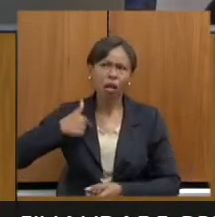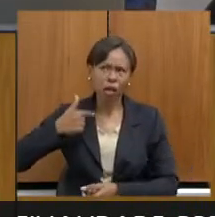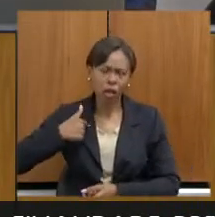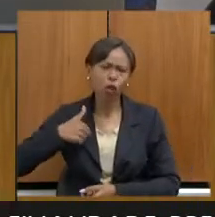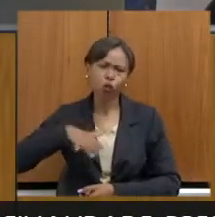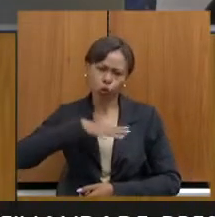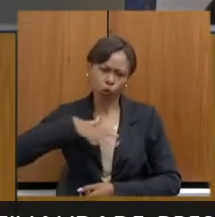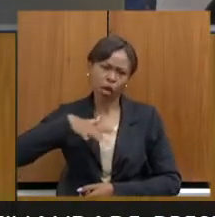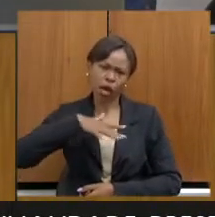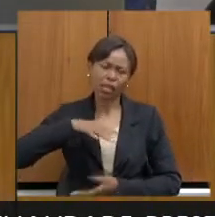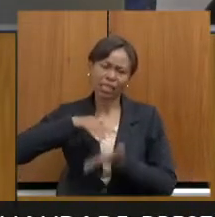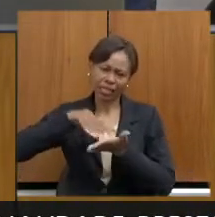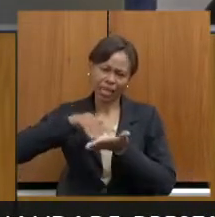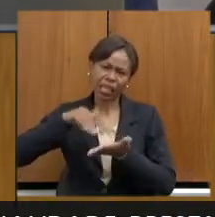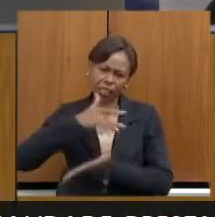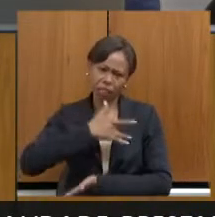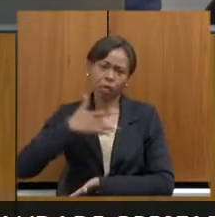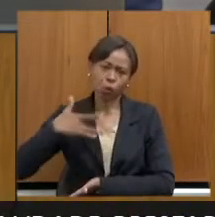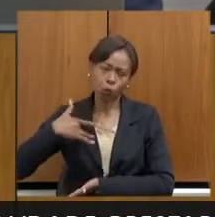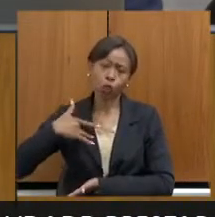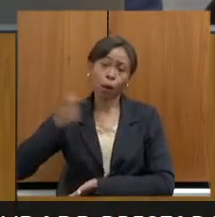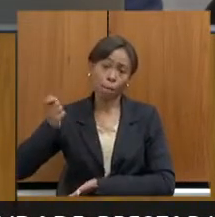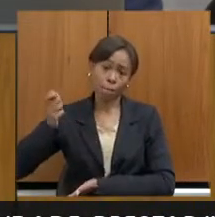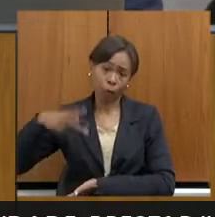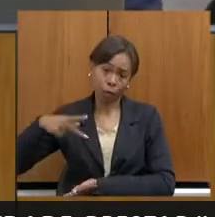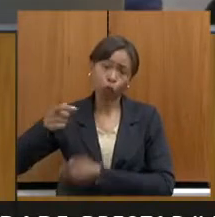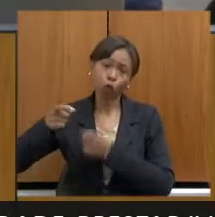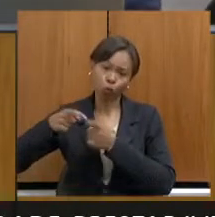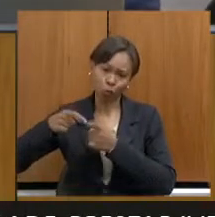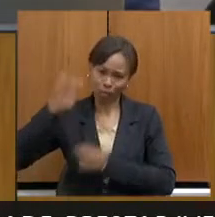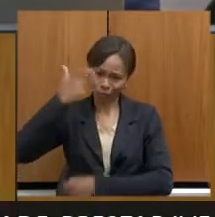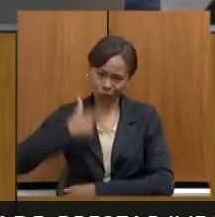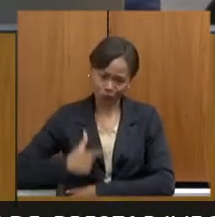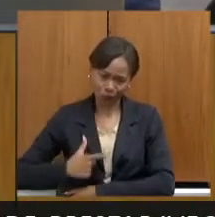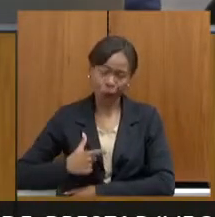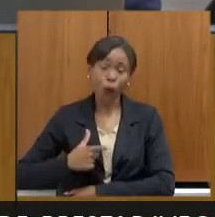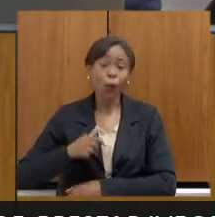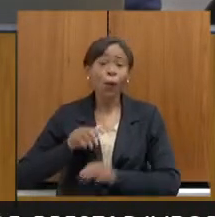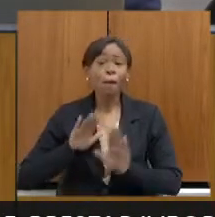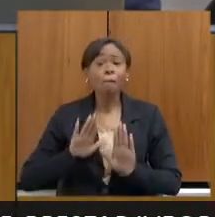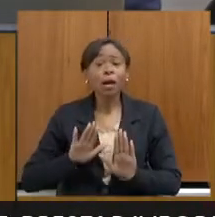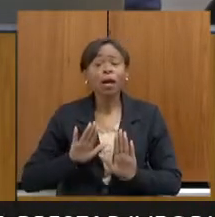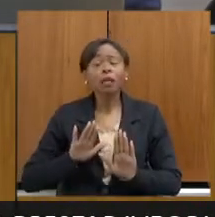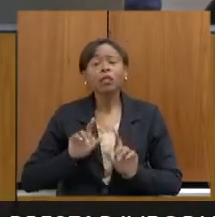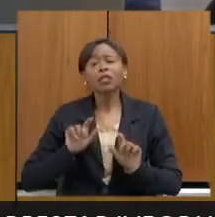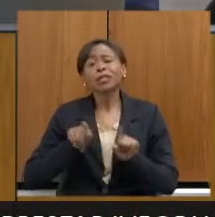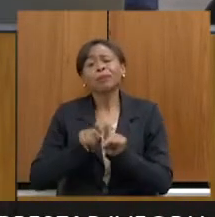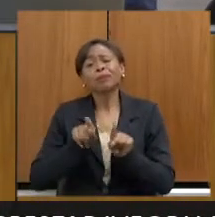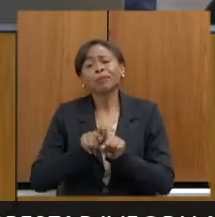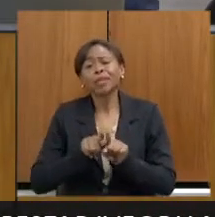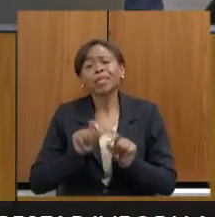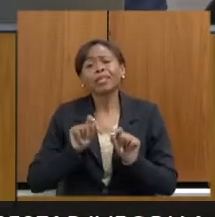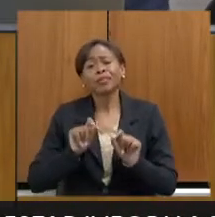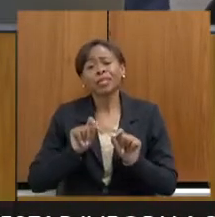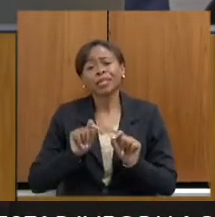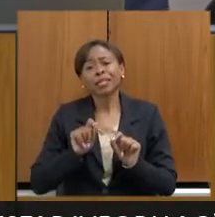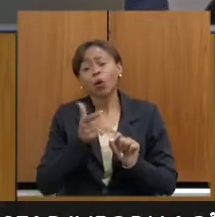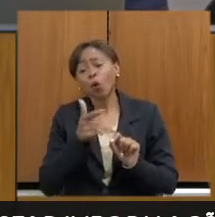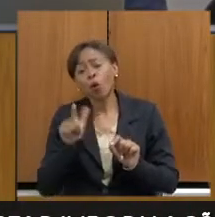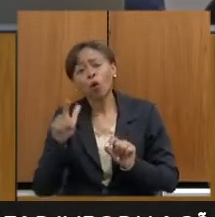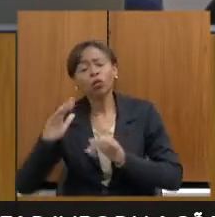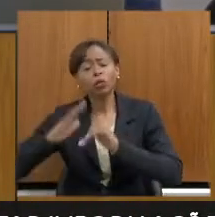de Estado da Saúde aposentado como médico pela Secretaria de Estado da Saúde Mas aquela turma que tá lá que enfrentou